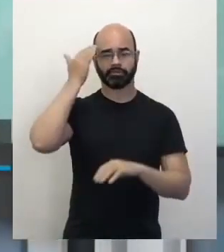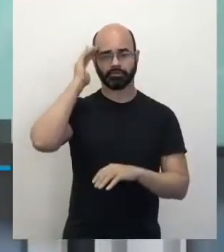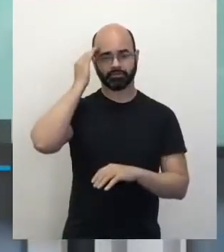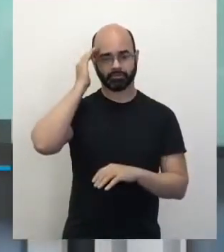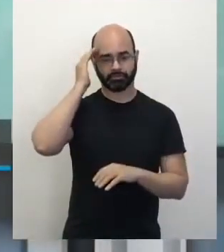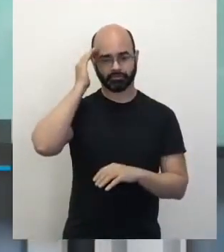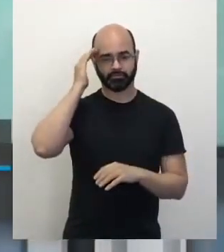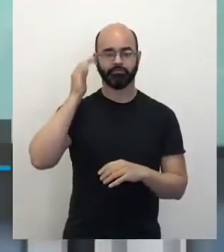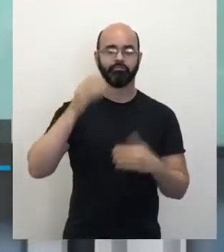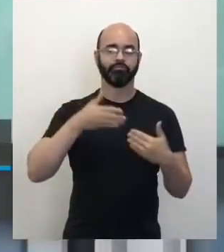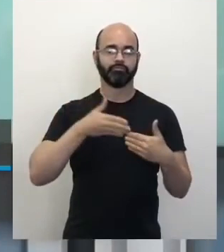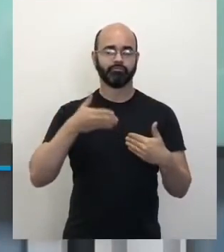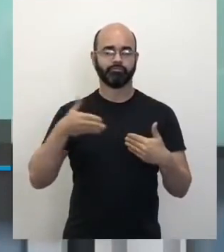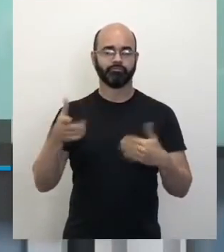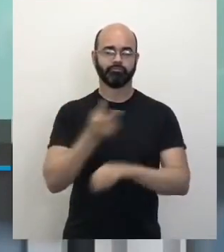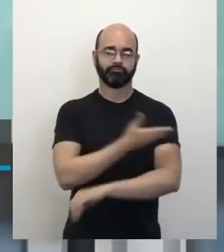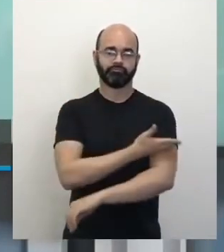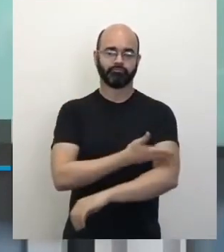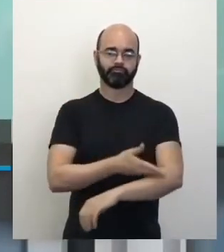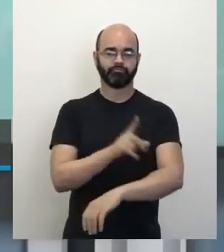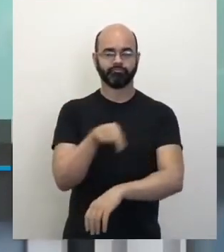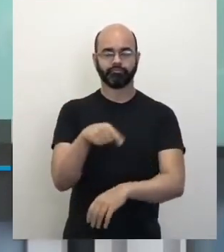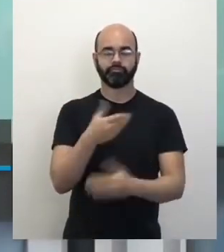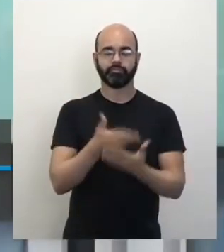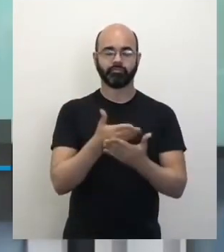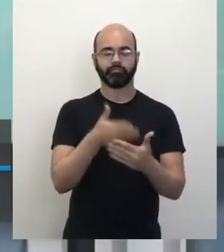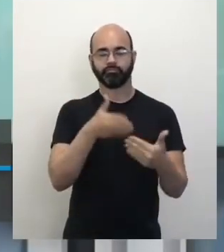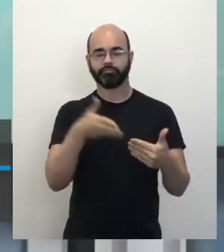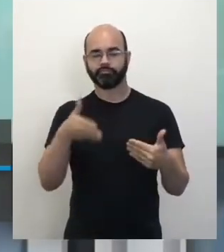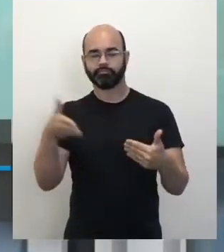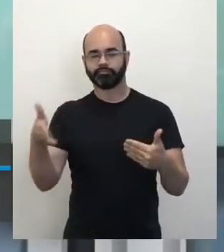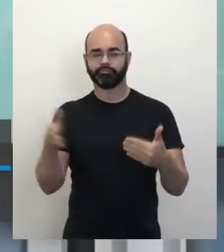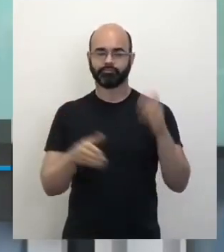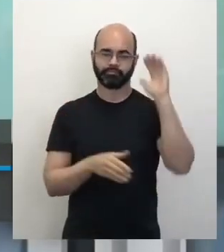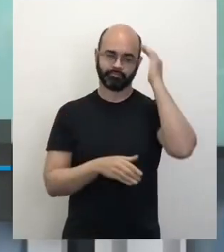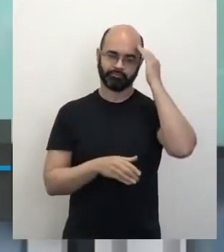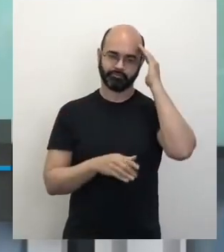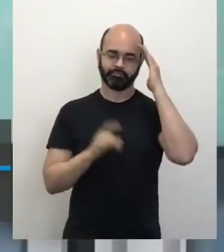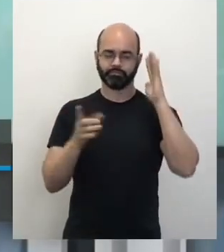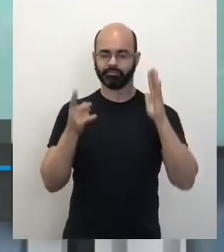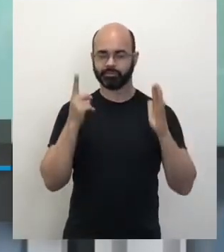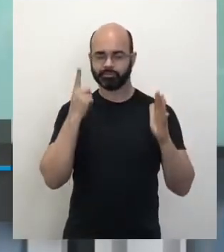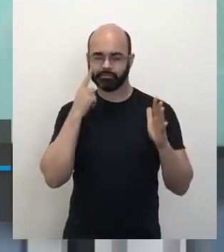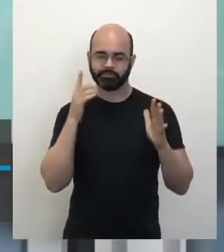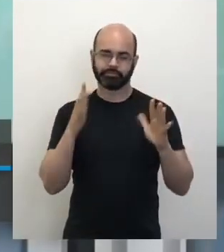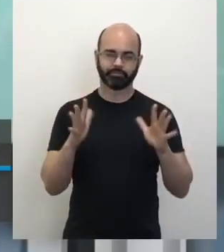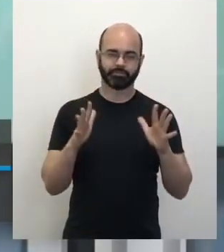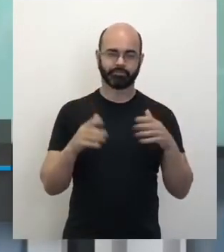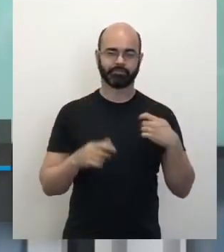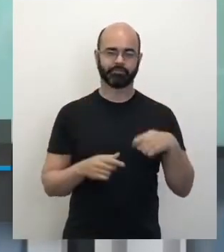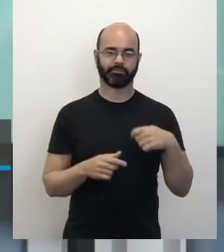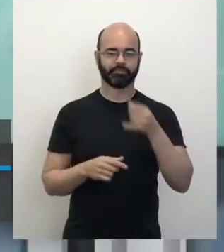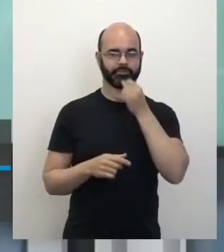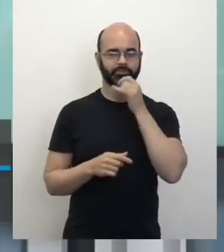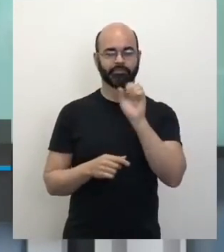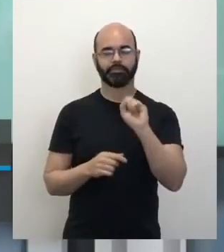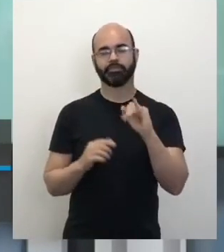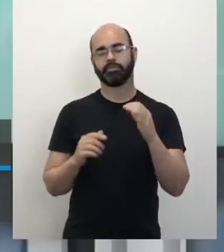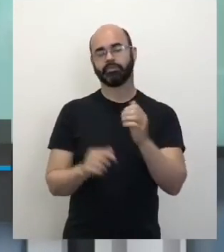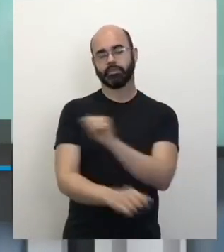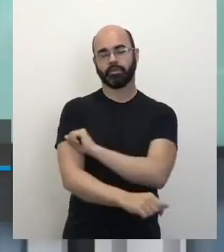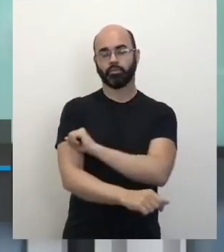ao longo, principalmente dessa aula, que você poderia ter feito algumas estimativas. Eu não sei se os alunos